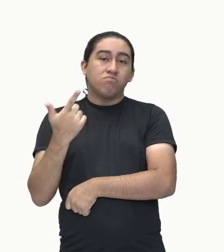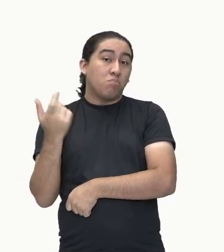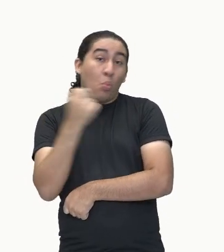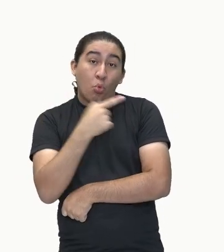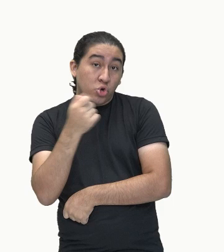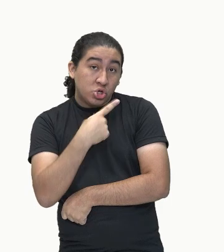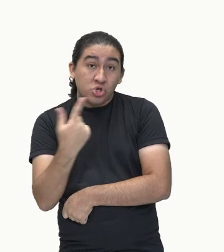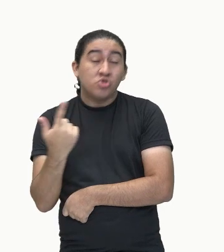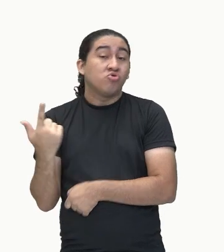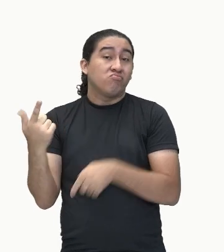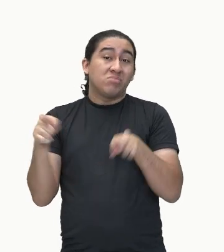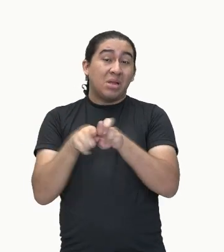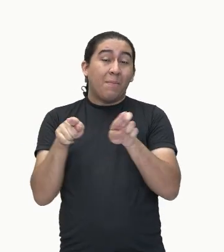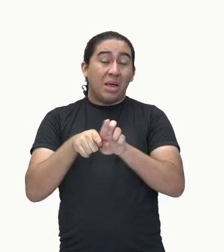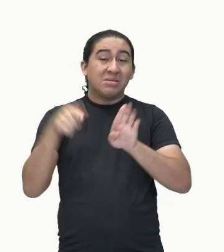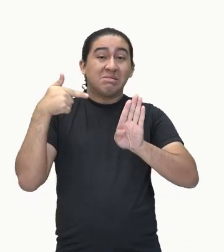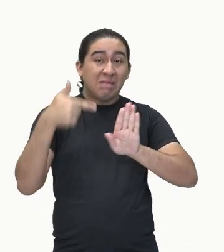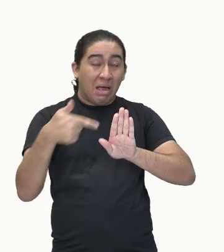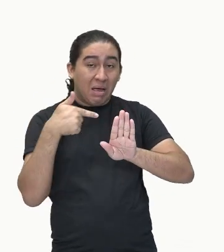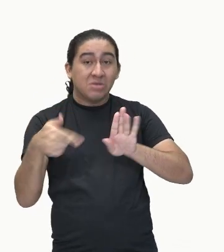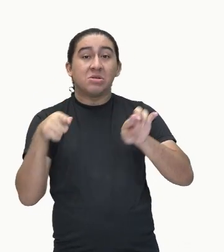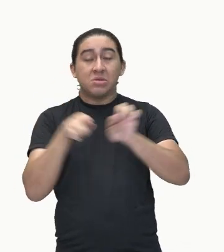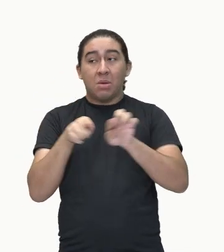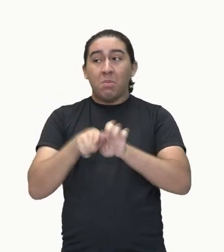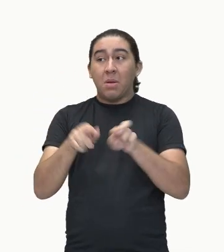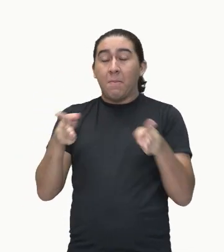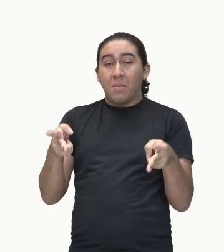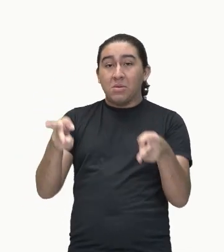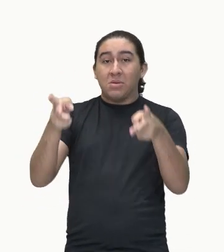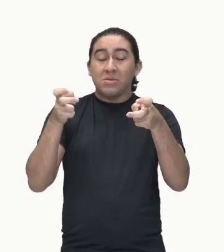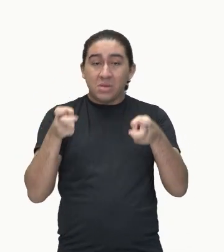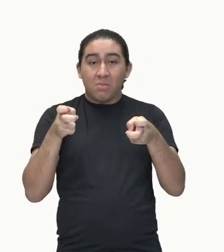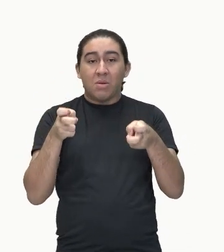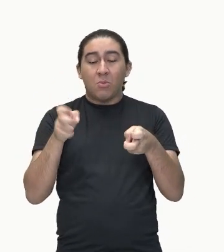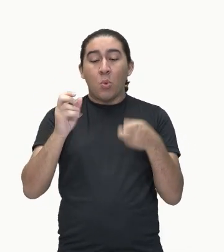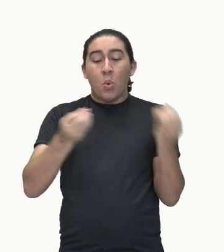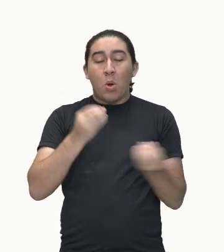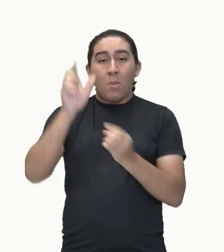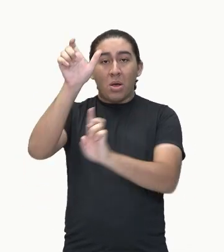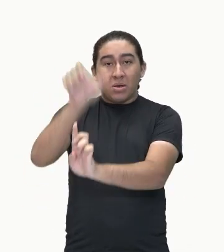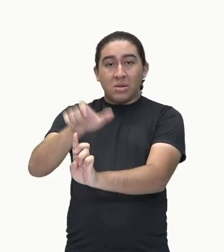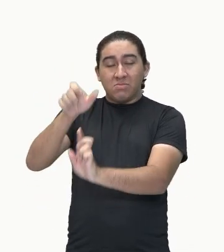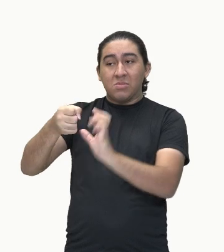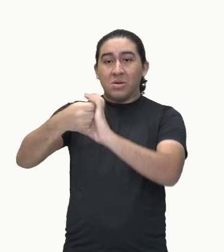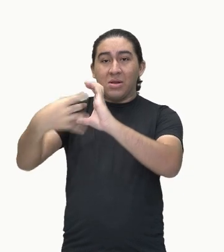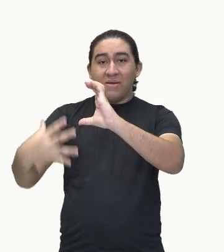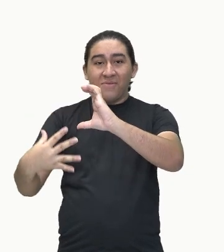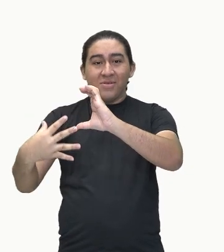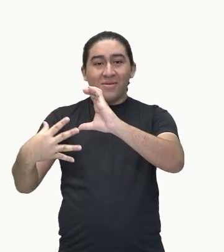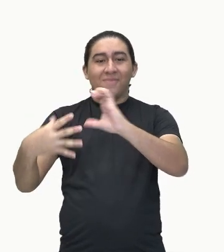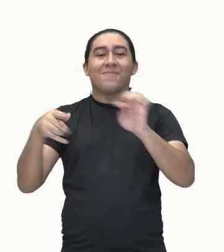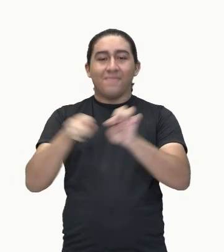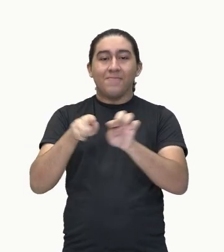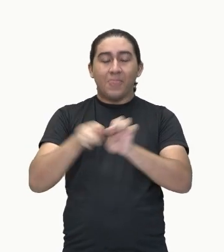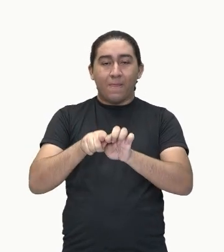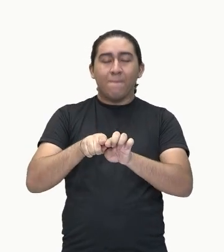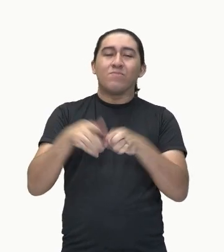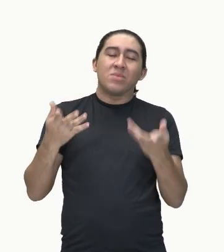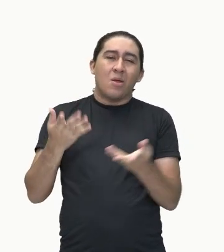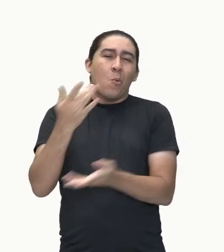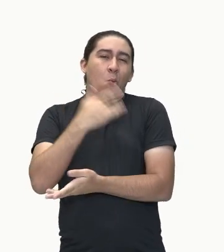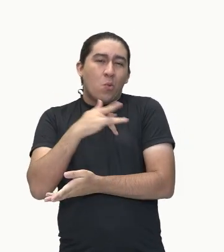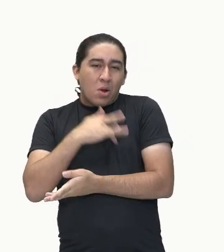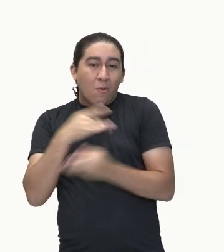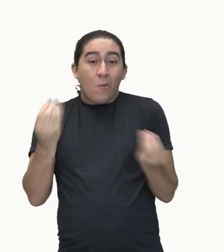para um tom de sátira, certo? E percebo que como ele coloca o Jeca Tatu. Olha só, pobre Jeca Tatu,